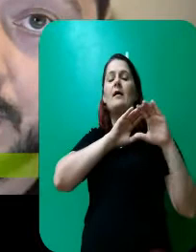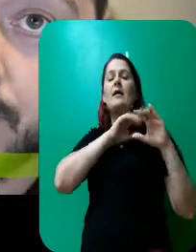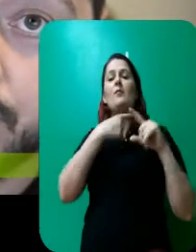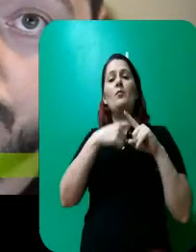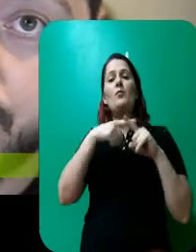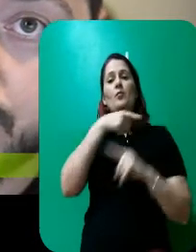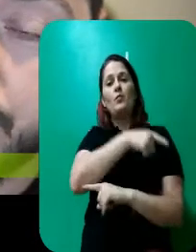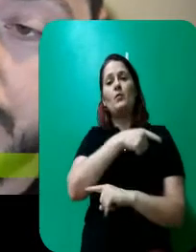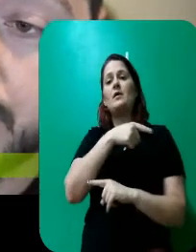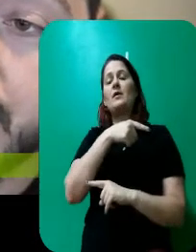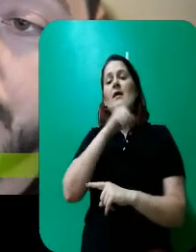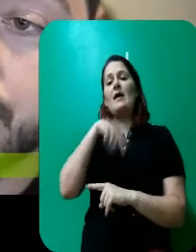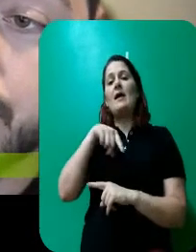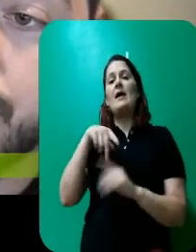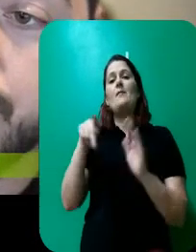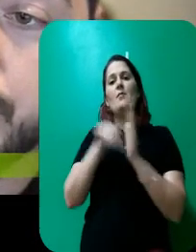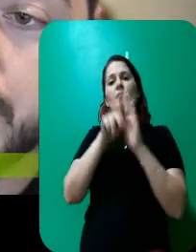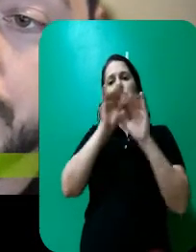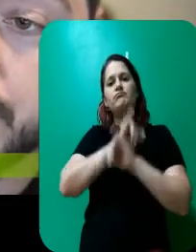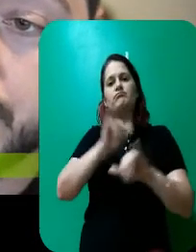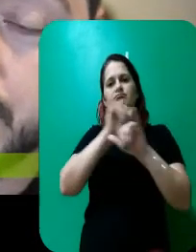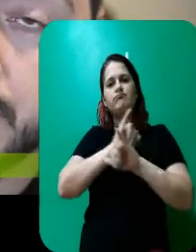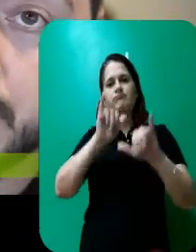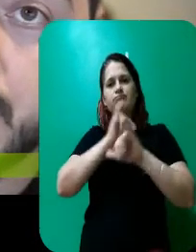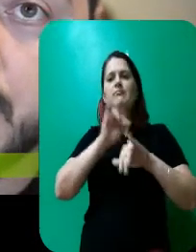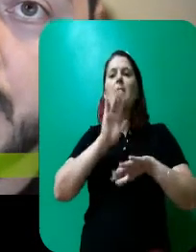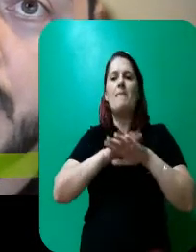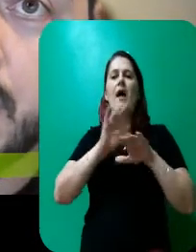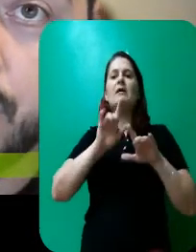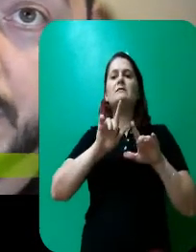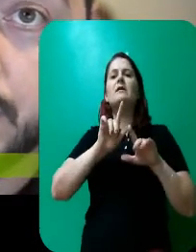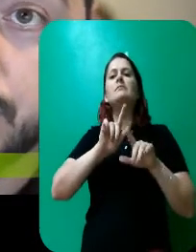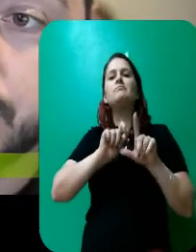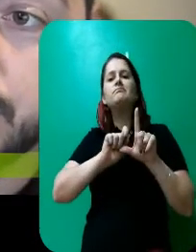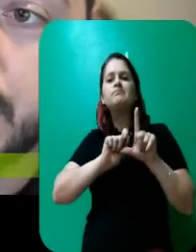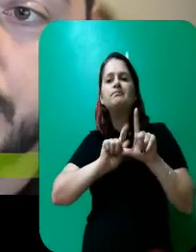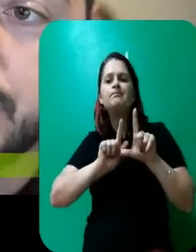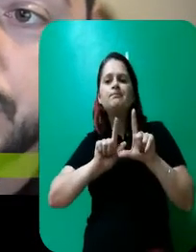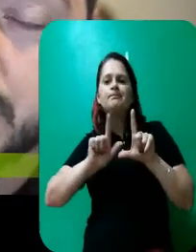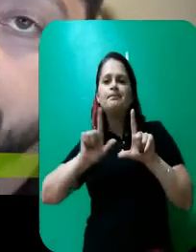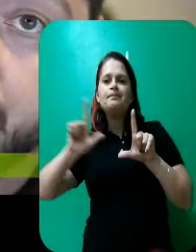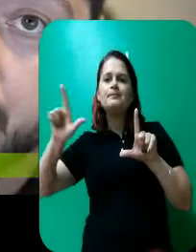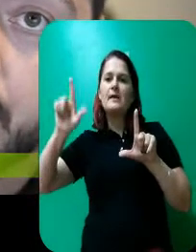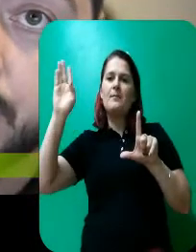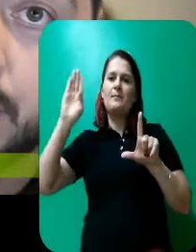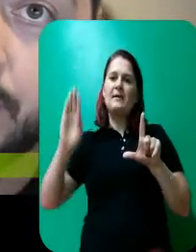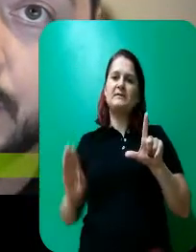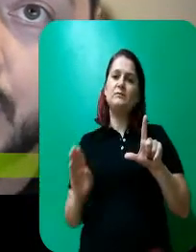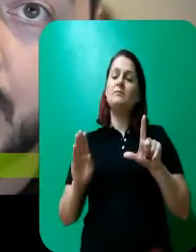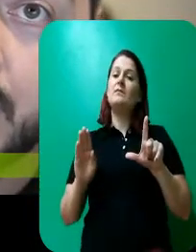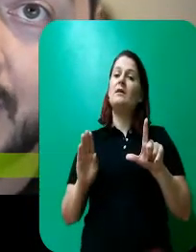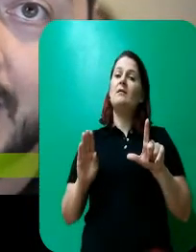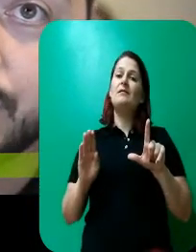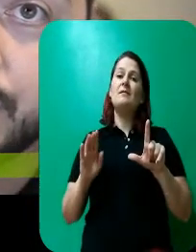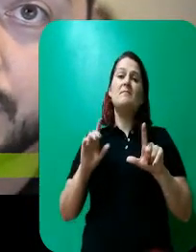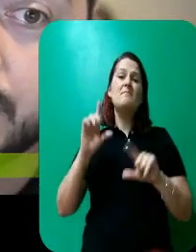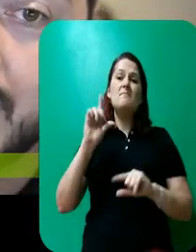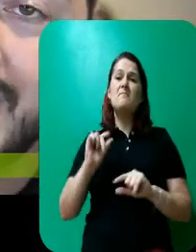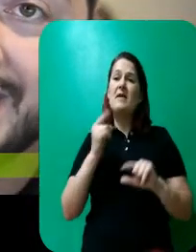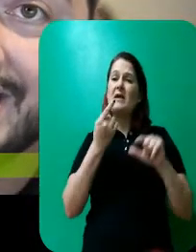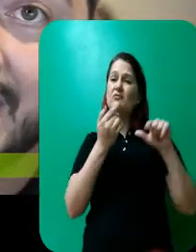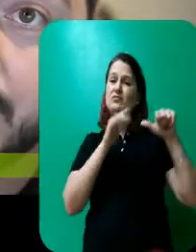aqui é a previsão do nosso aumento de casos nos próximos dias, no Brasil todo. Em menos de uma semana, a gente deve chegar em